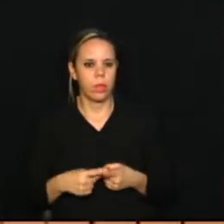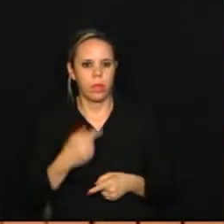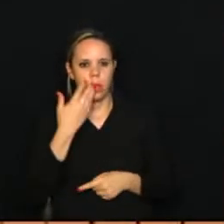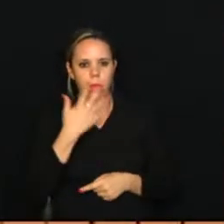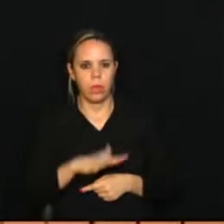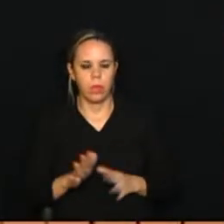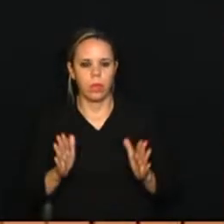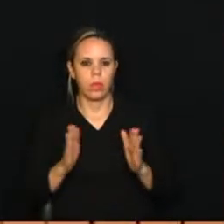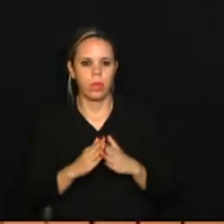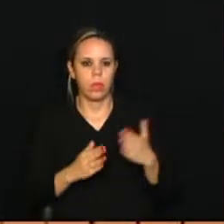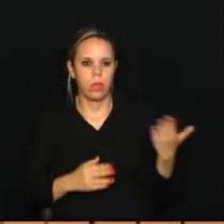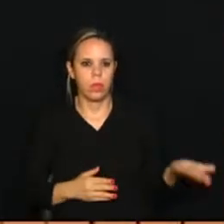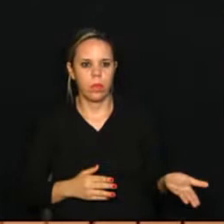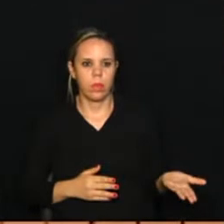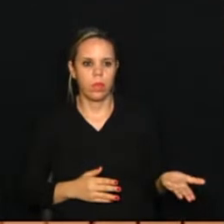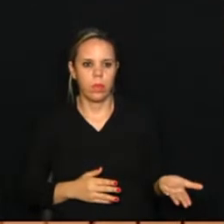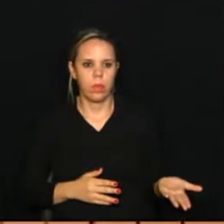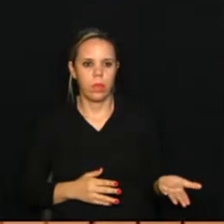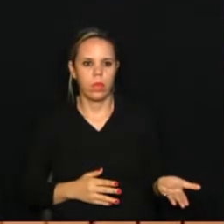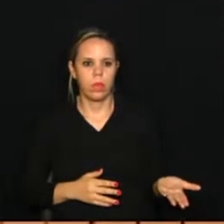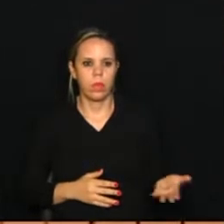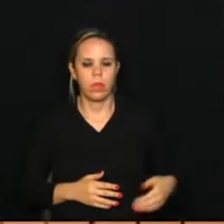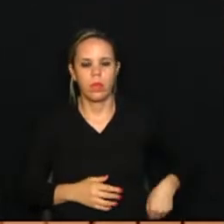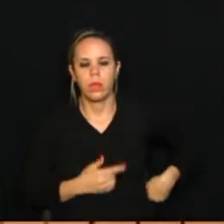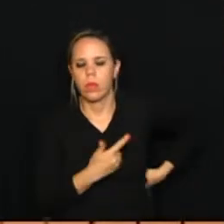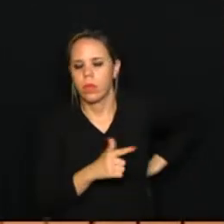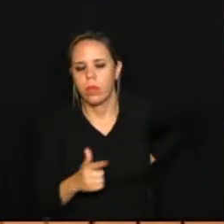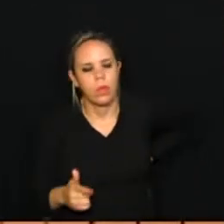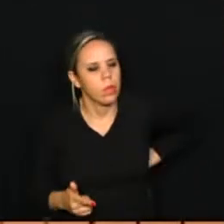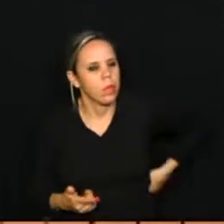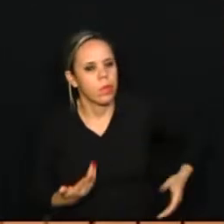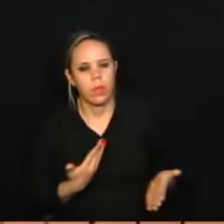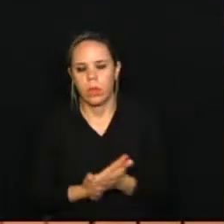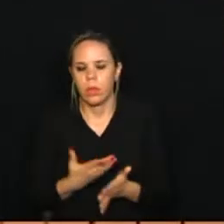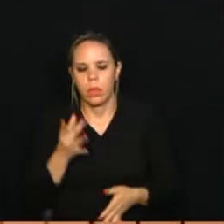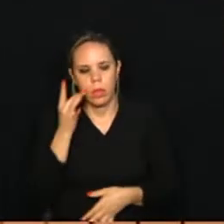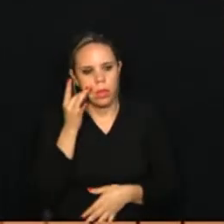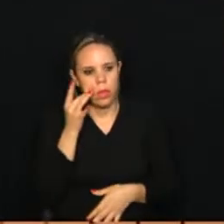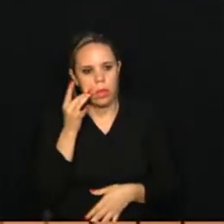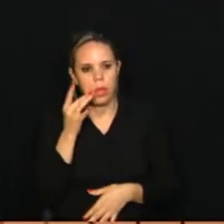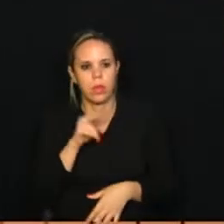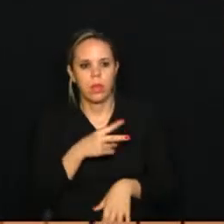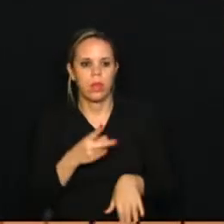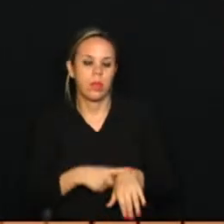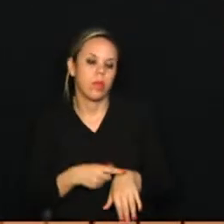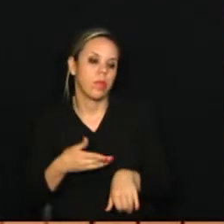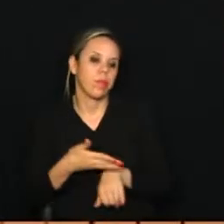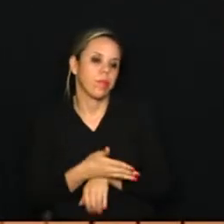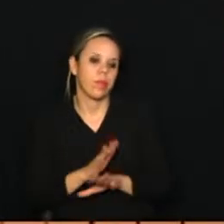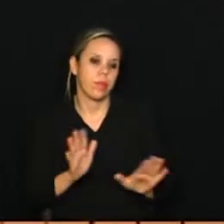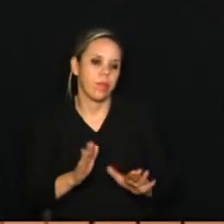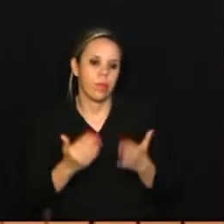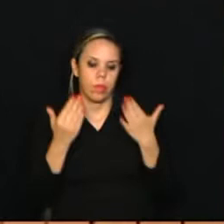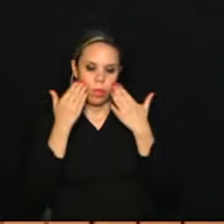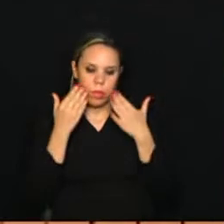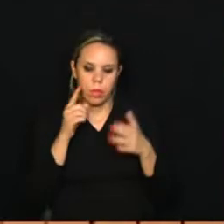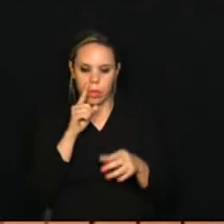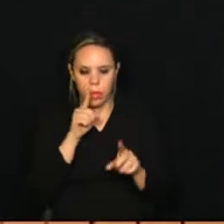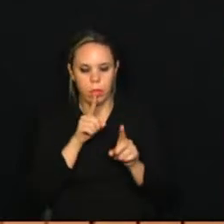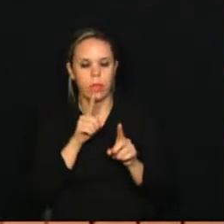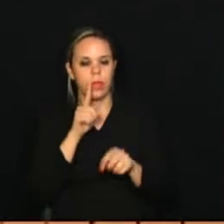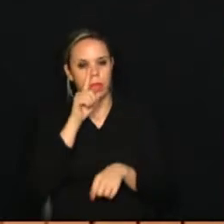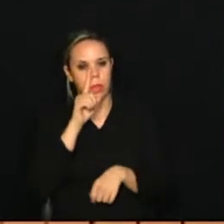em casa sem frequentar a escola, sem frequentar contraturno escolar e exposta àqueles